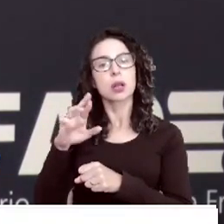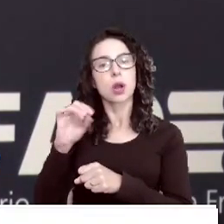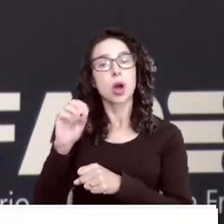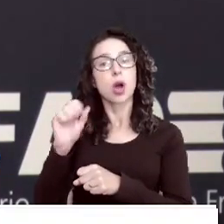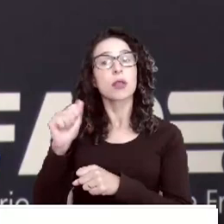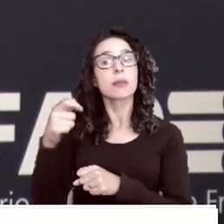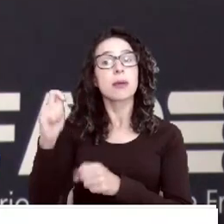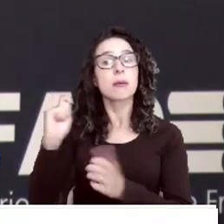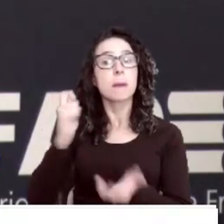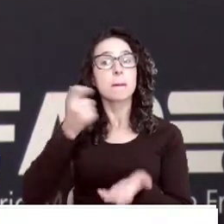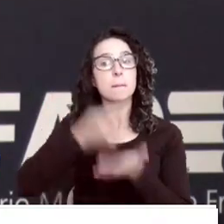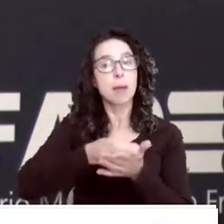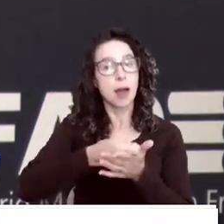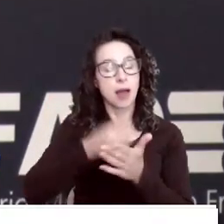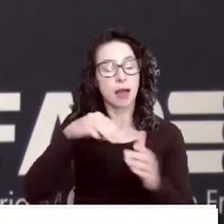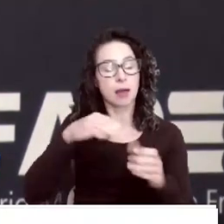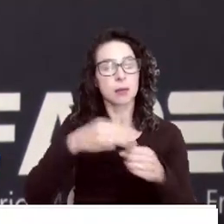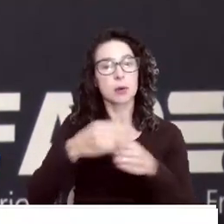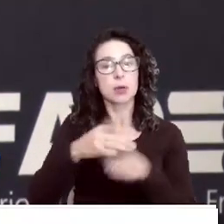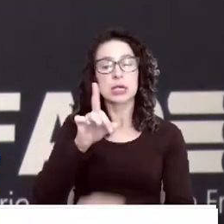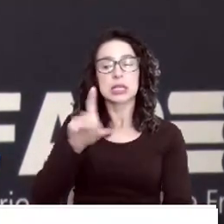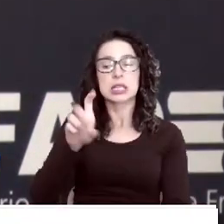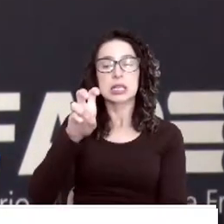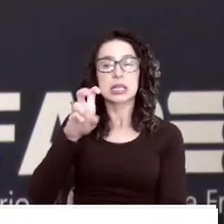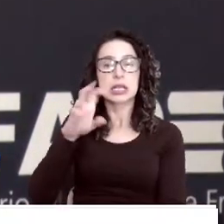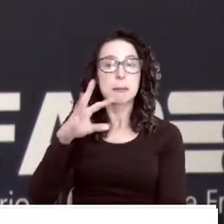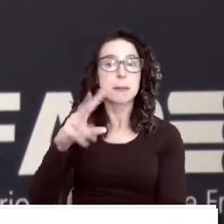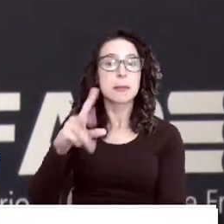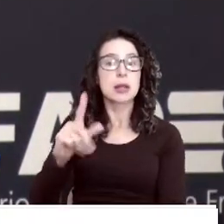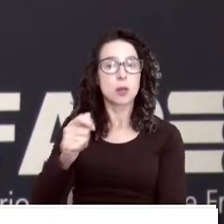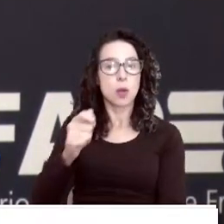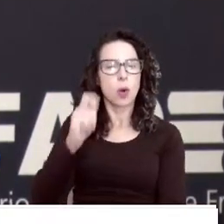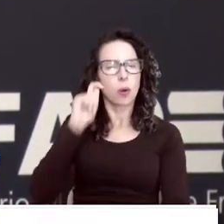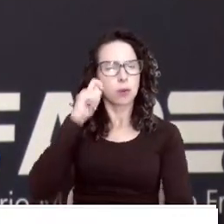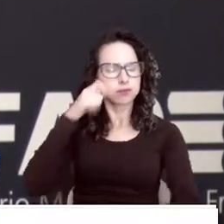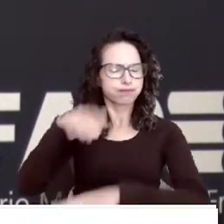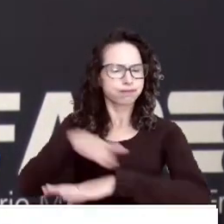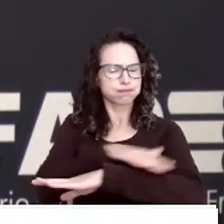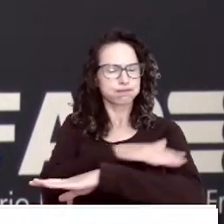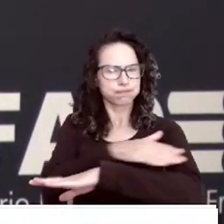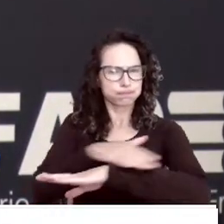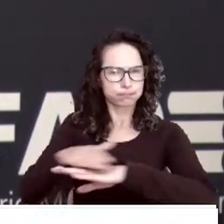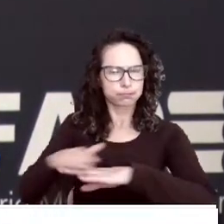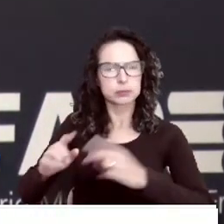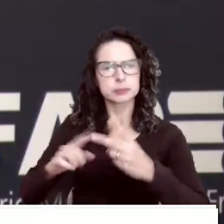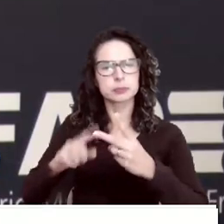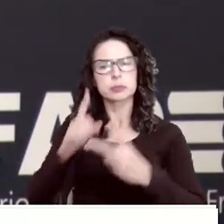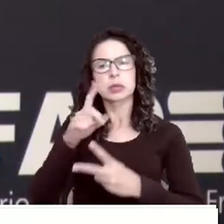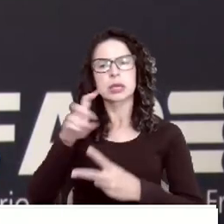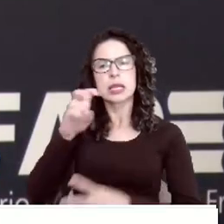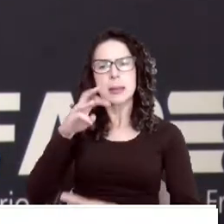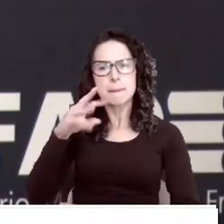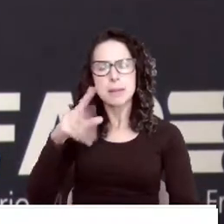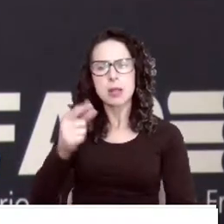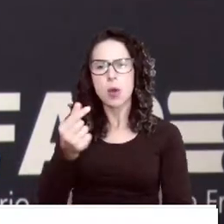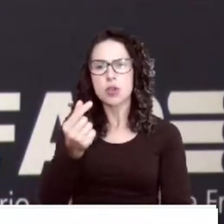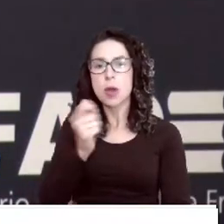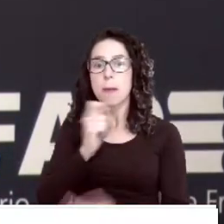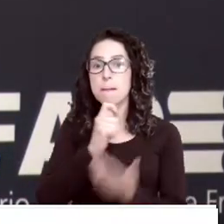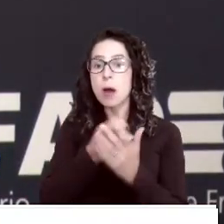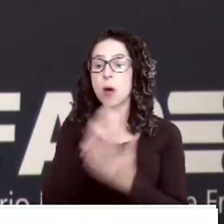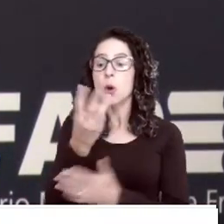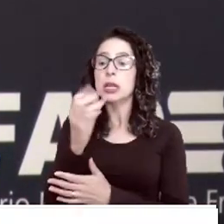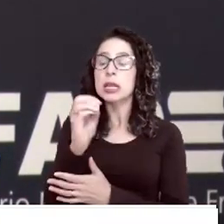município em 15 milhões de massa asfáltica, 15 milhões em dinheiro, pagaram 30